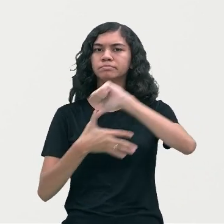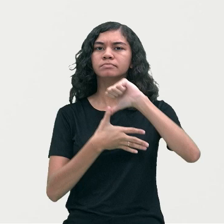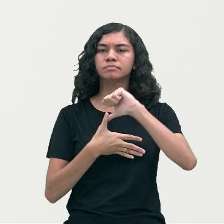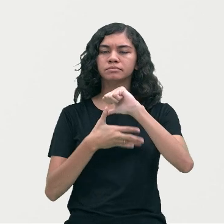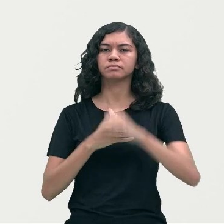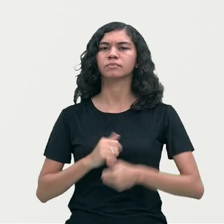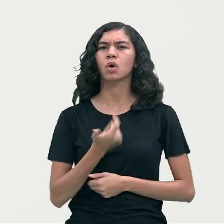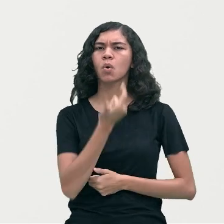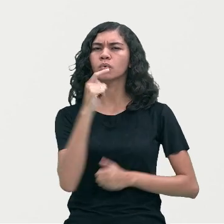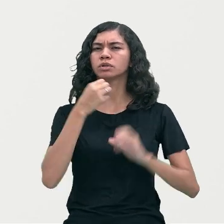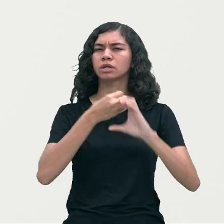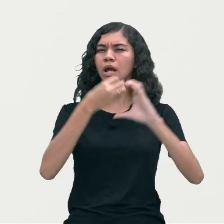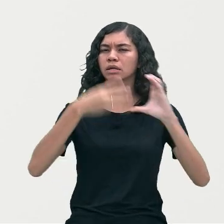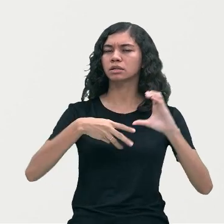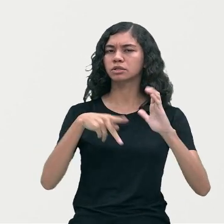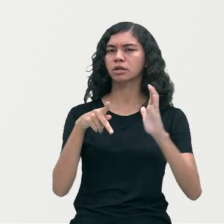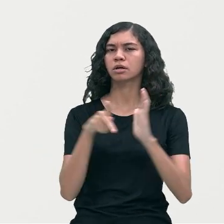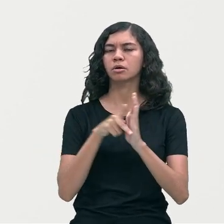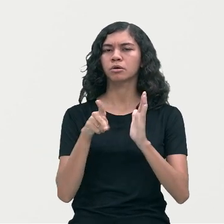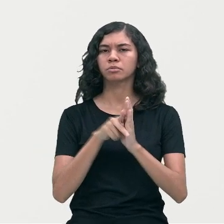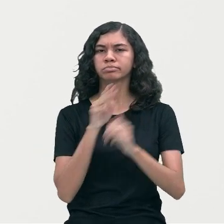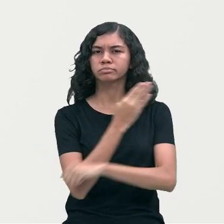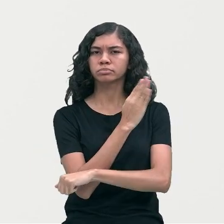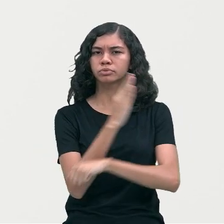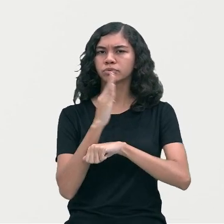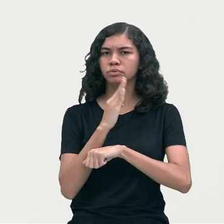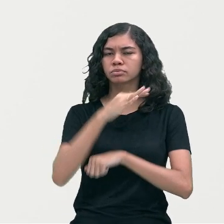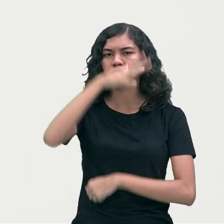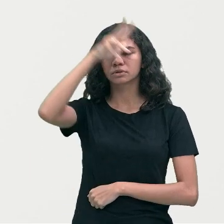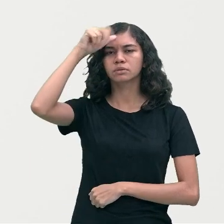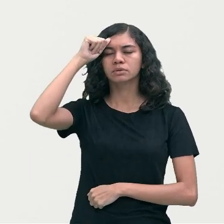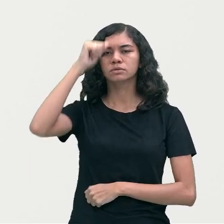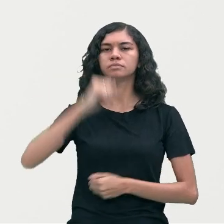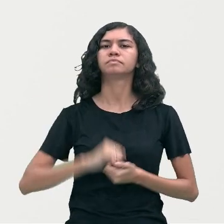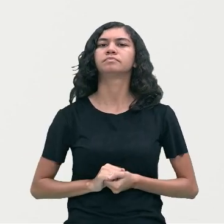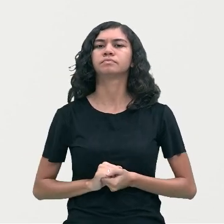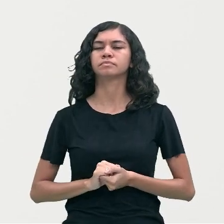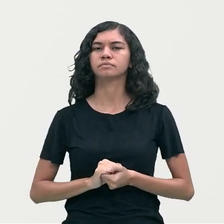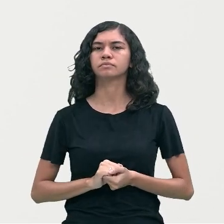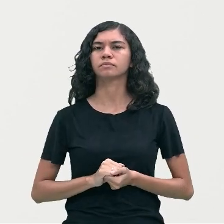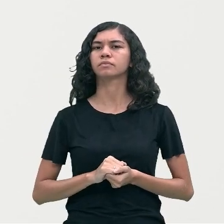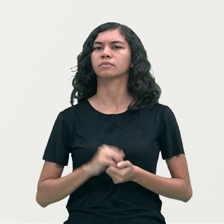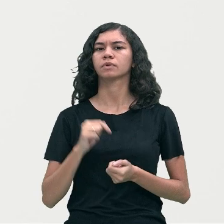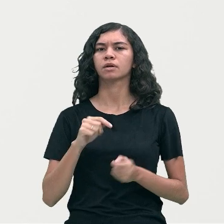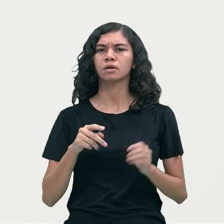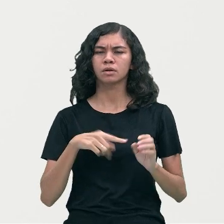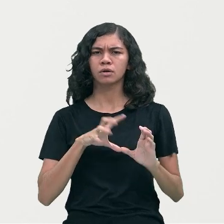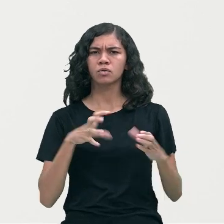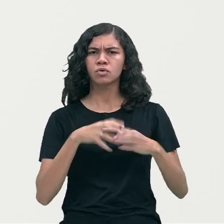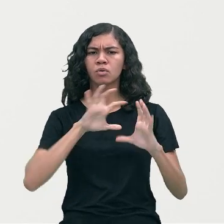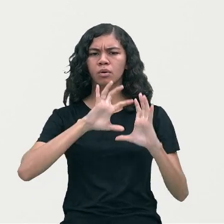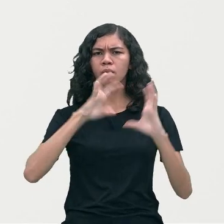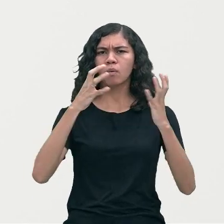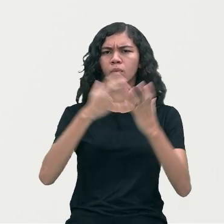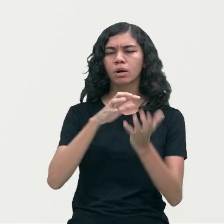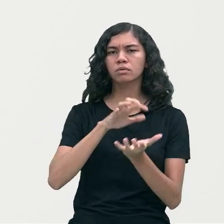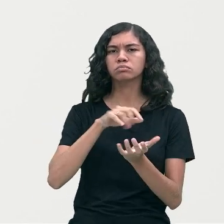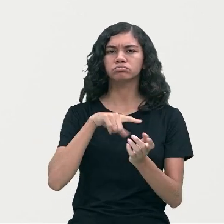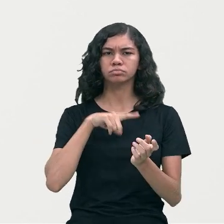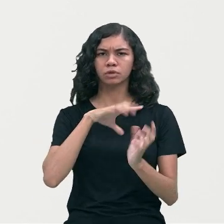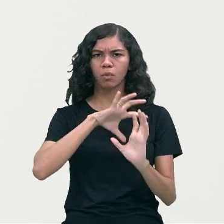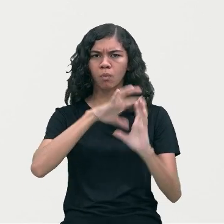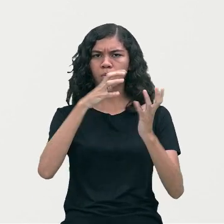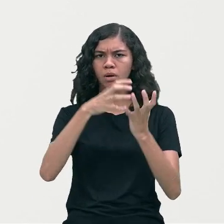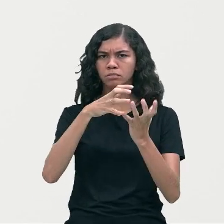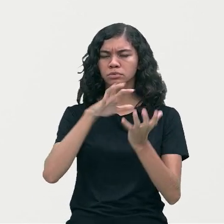Outras características do bioma amazônico é que é um conjunto de ecossistemas que envolve a maior floresta tropical do mundo. Por isso que a gente